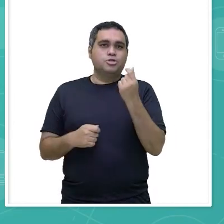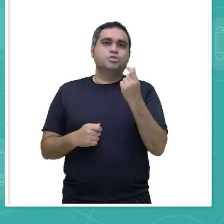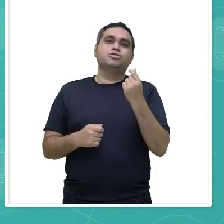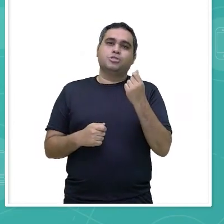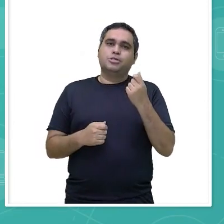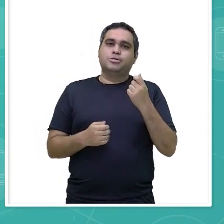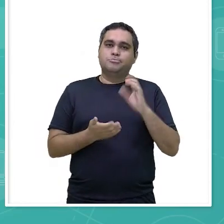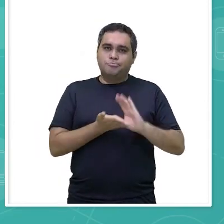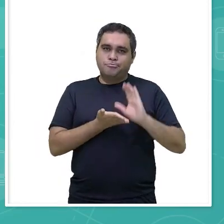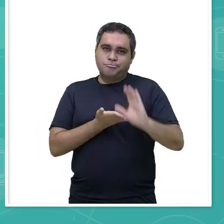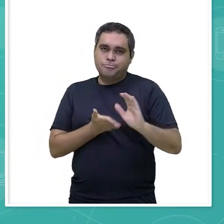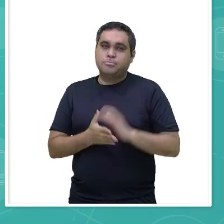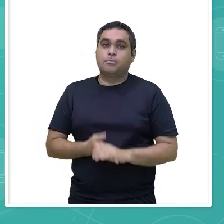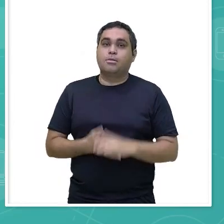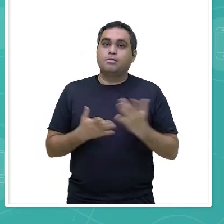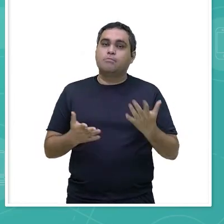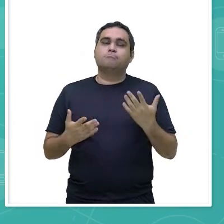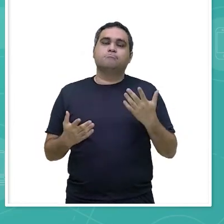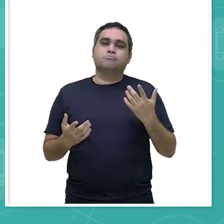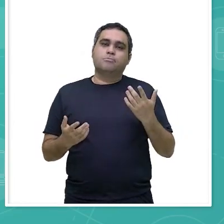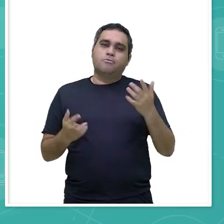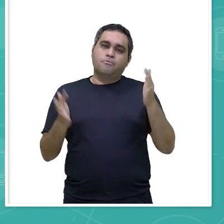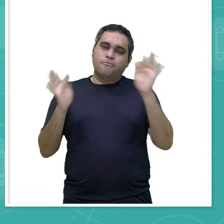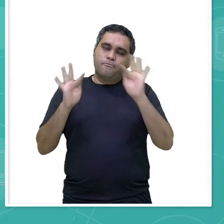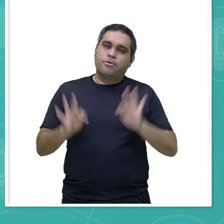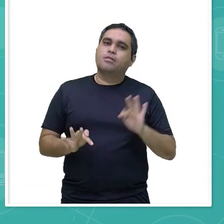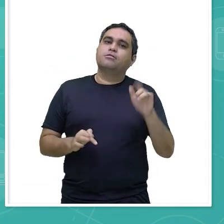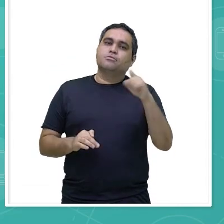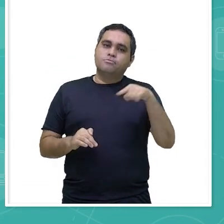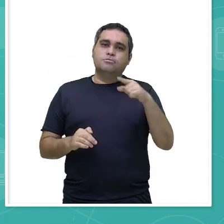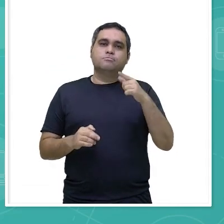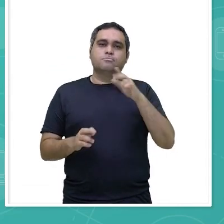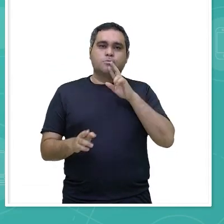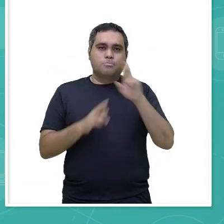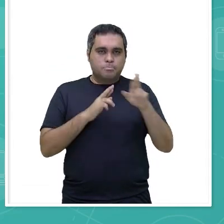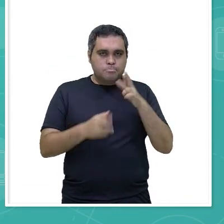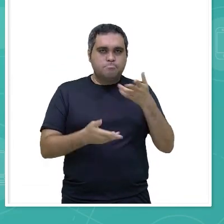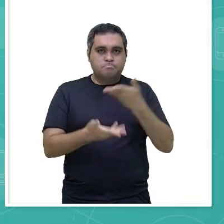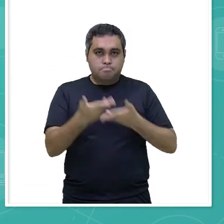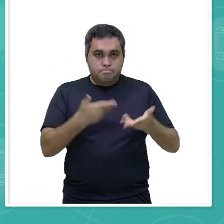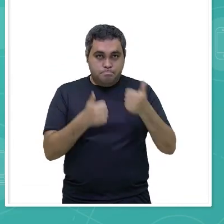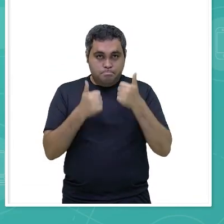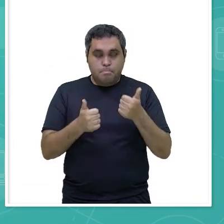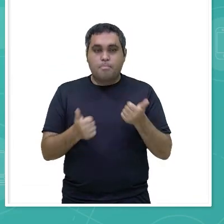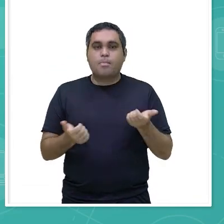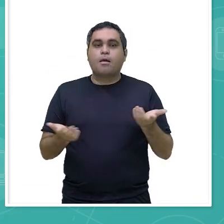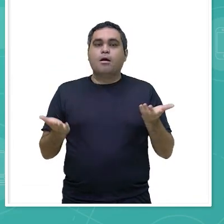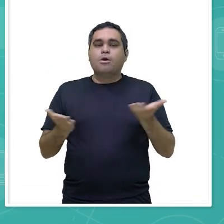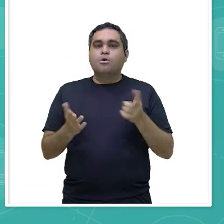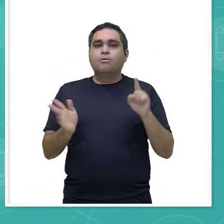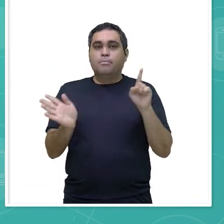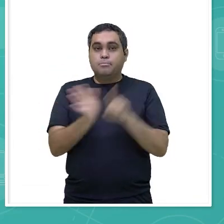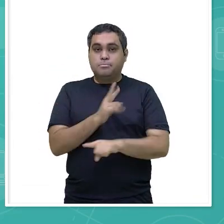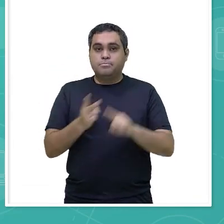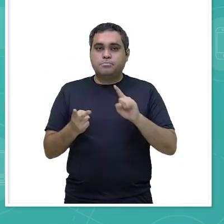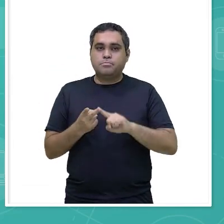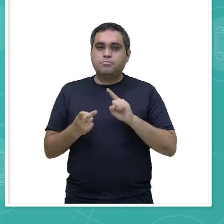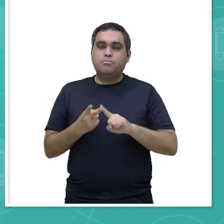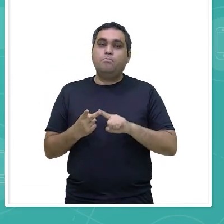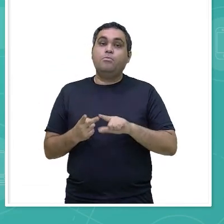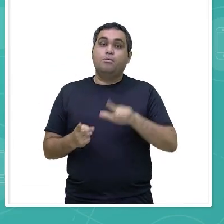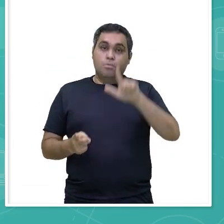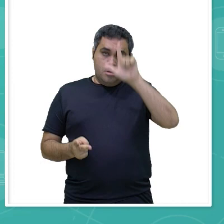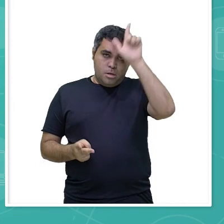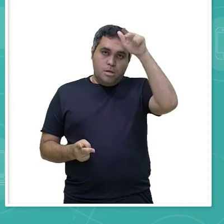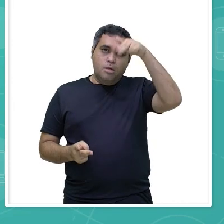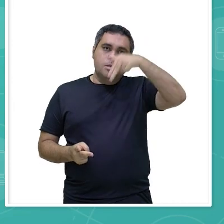muito contente com a participação de vocês nessa questão. Não se desanime, não. Vamos escrevendo. Segunda questão. O que Lenin defendia